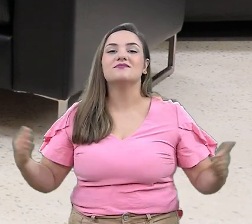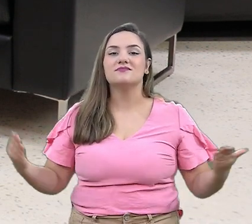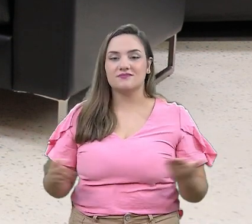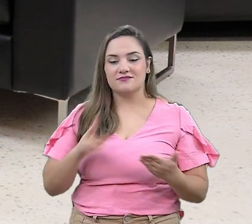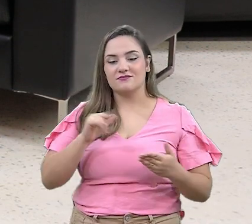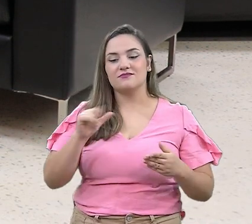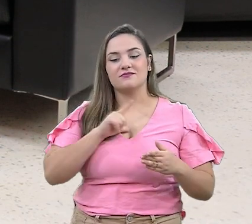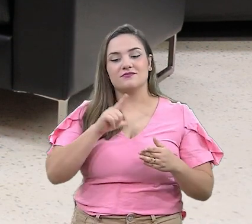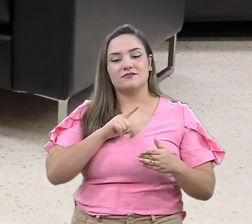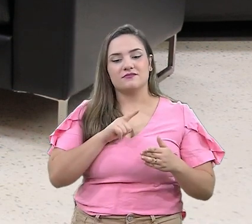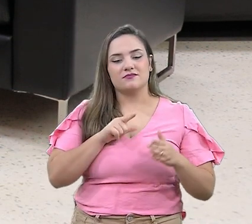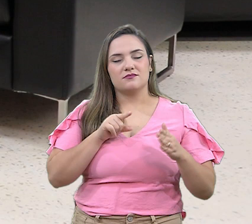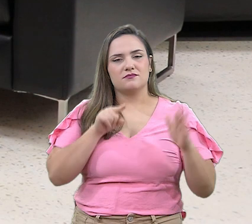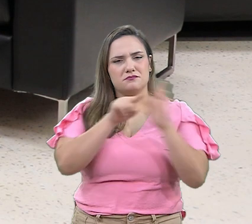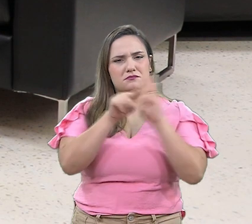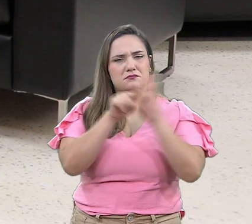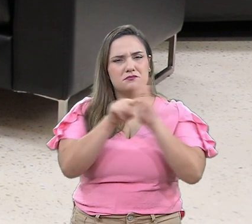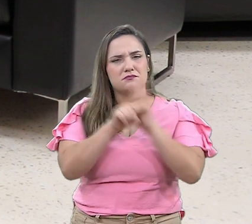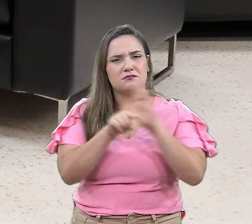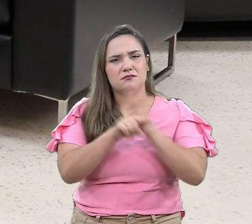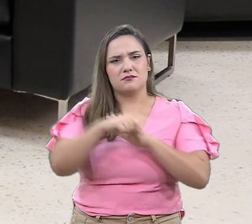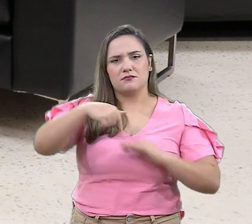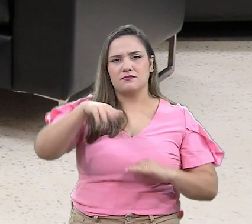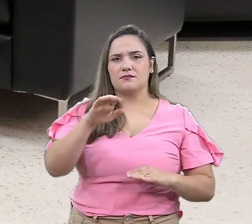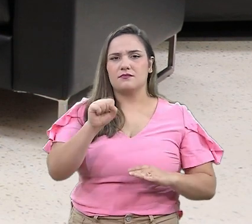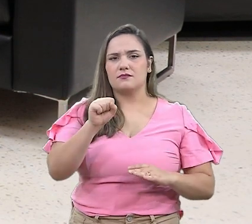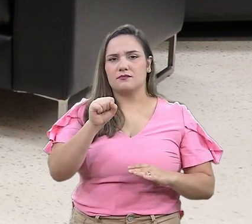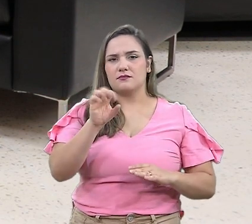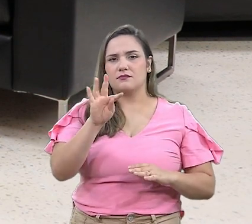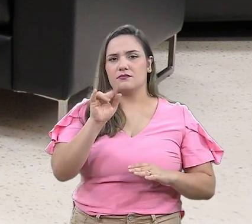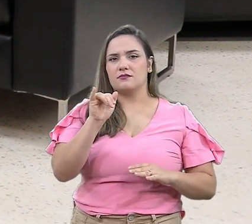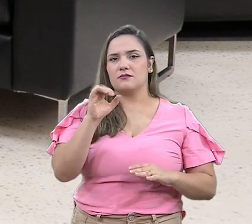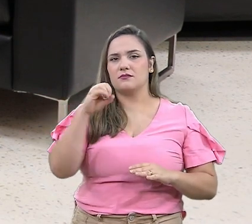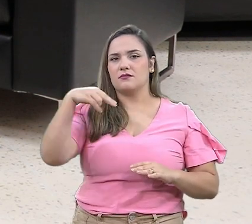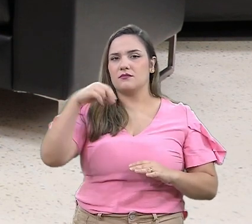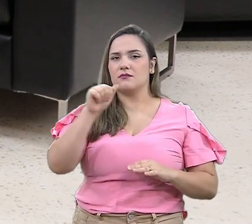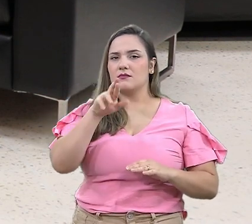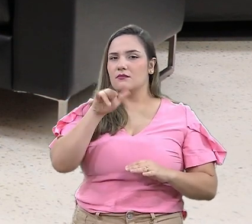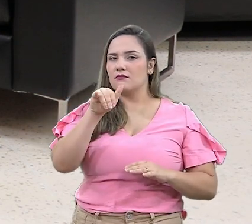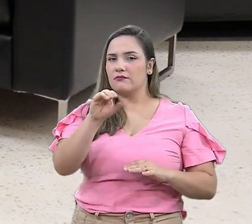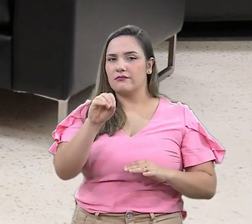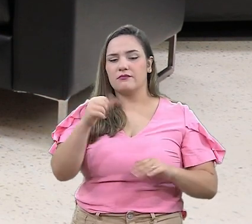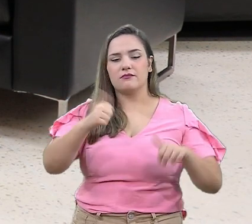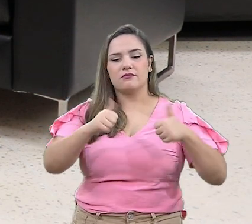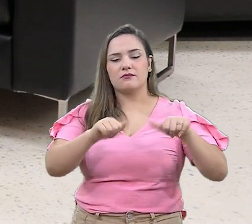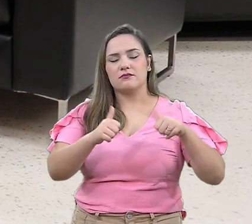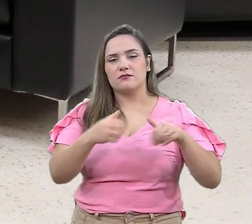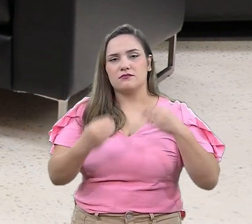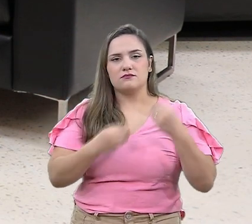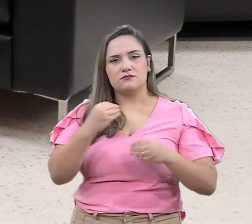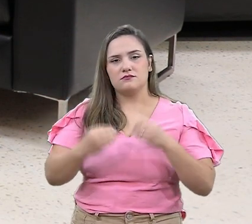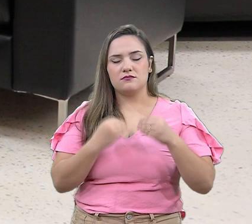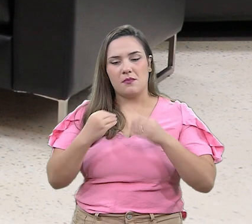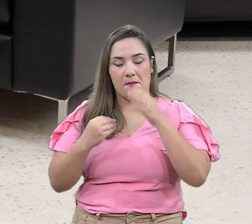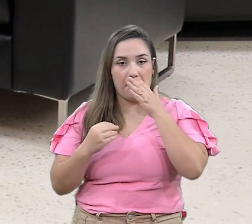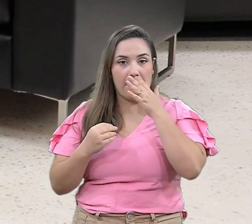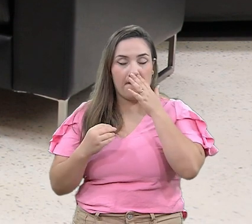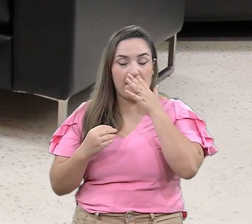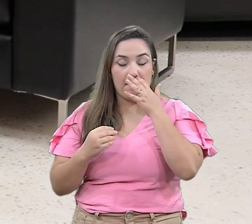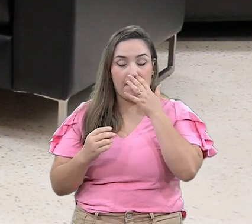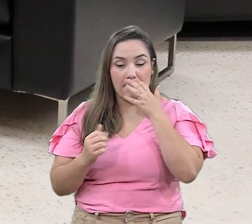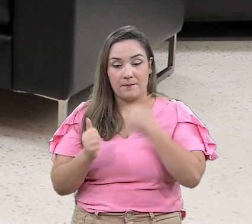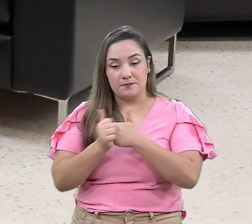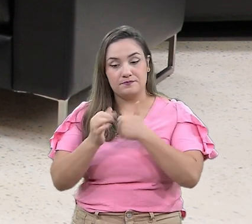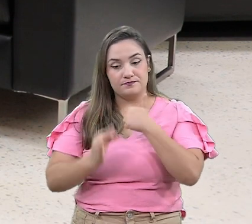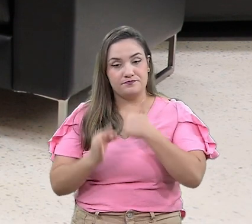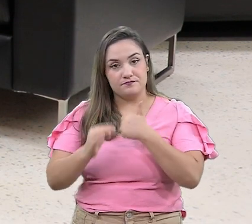lançar um questionário para aferir, né, a situação do nosso